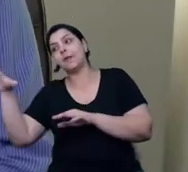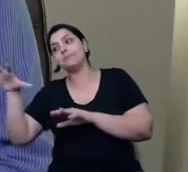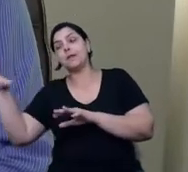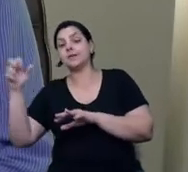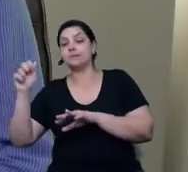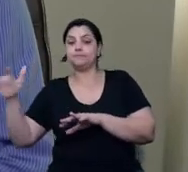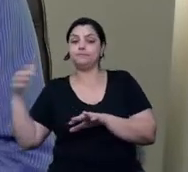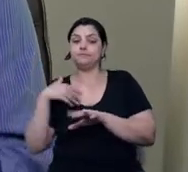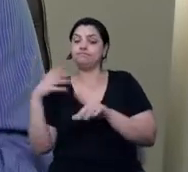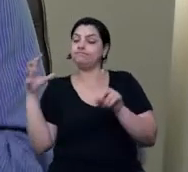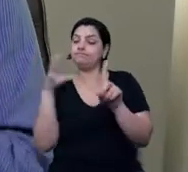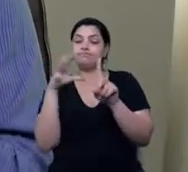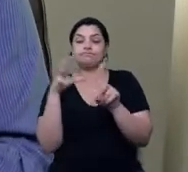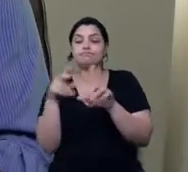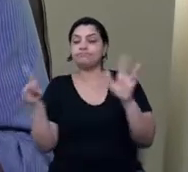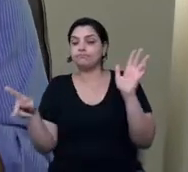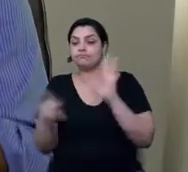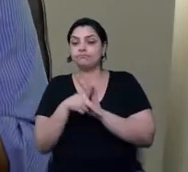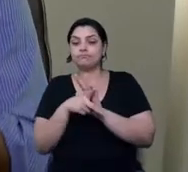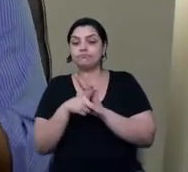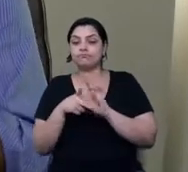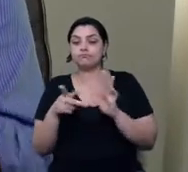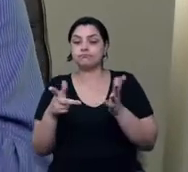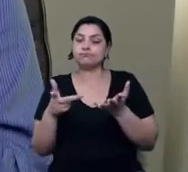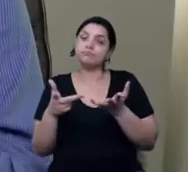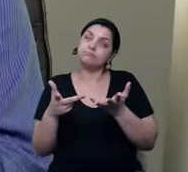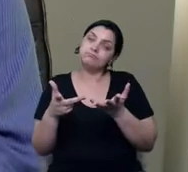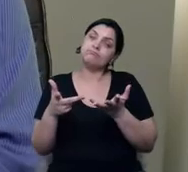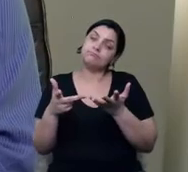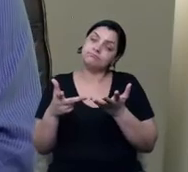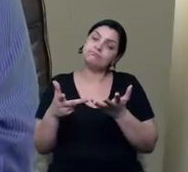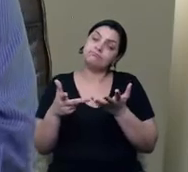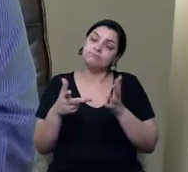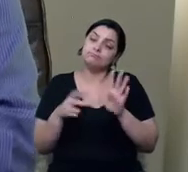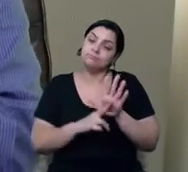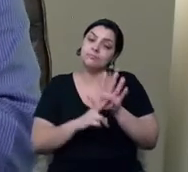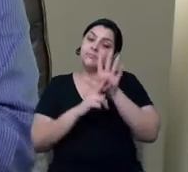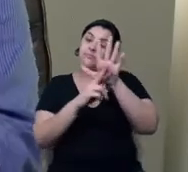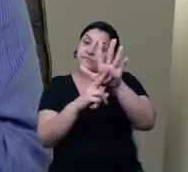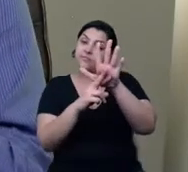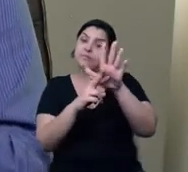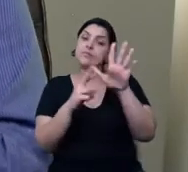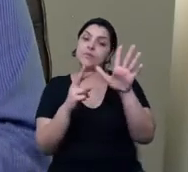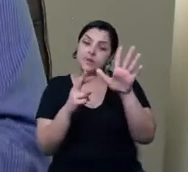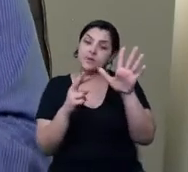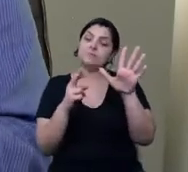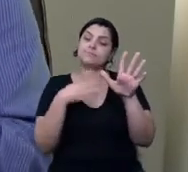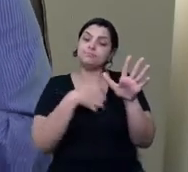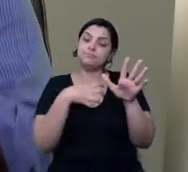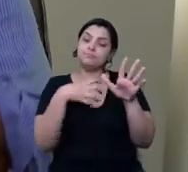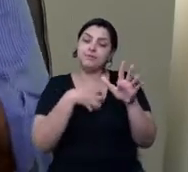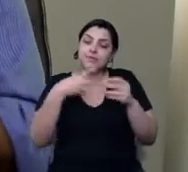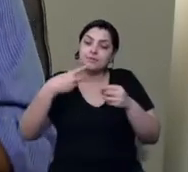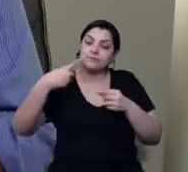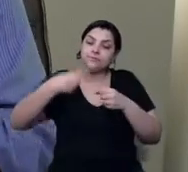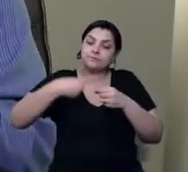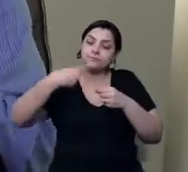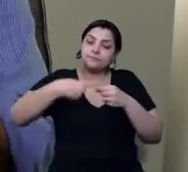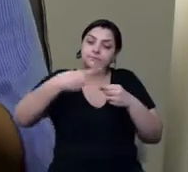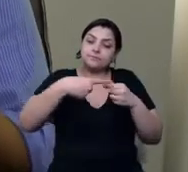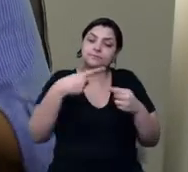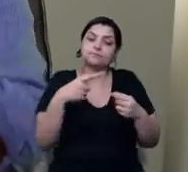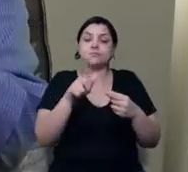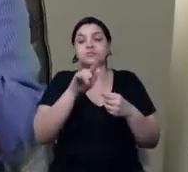forte, não sei se é influência, mas uma referência muito forte daquela baianidade que vem de Gil, Caetano,